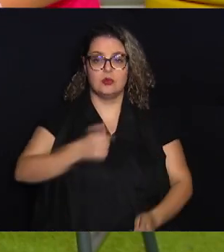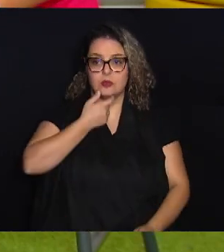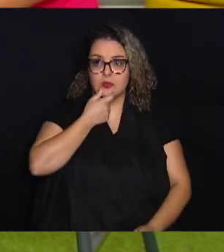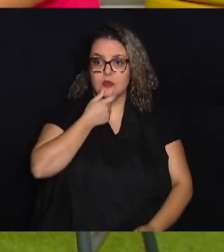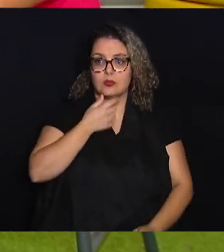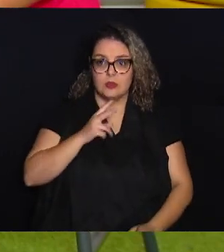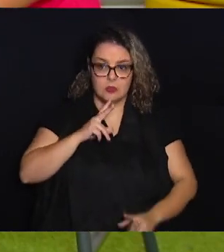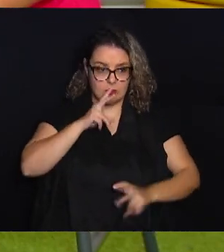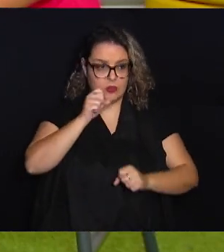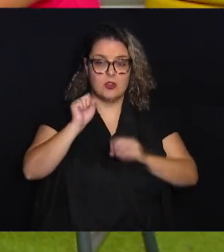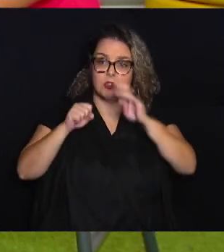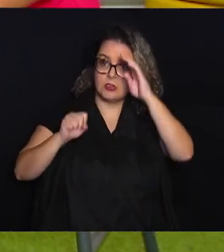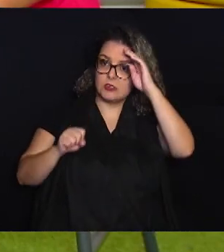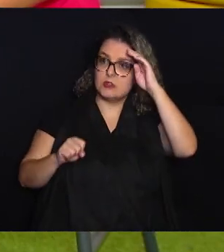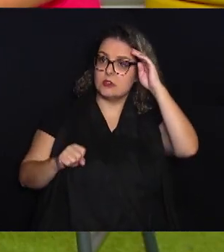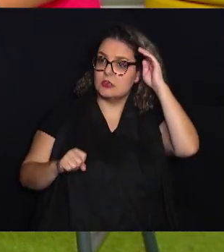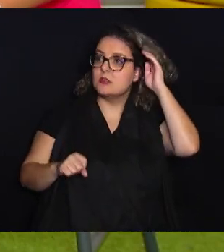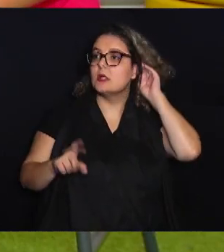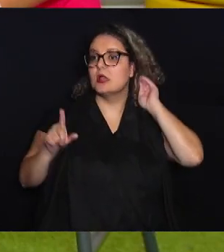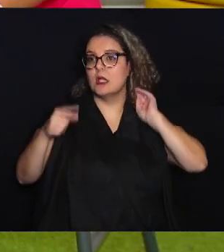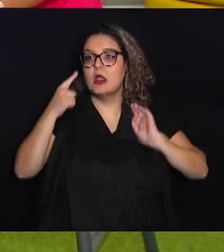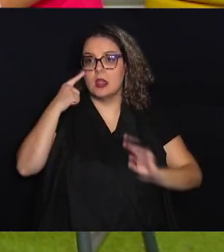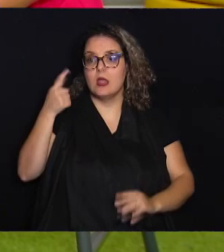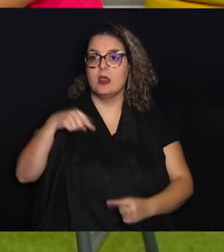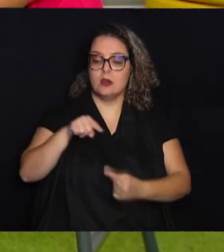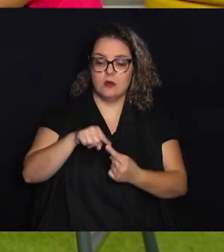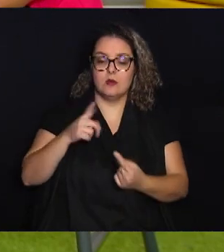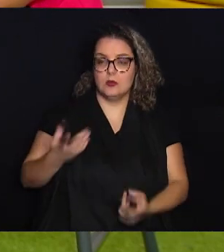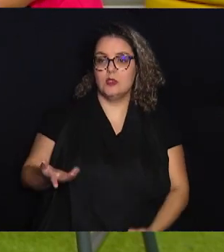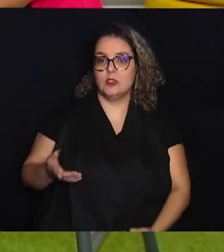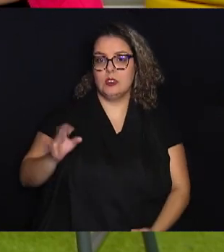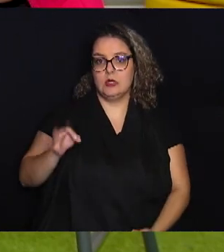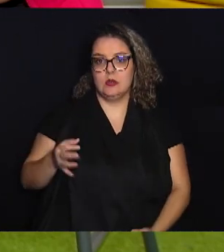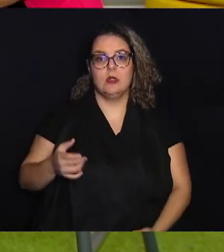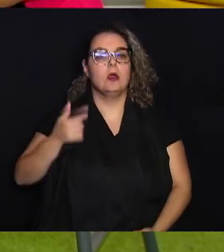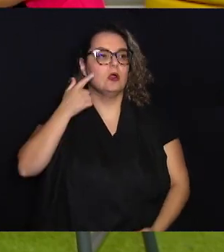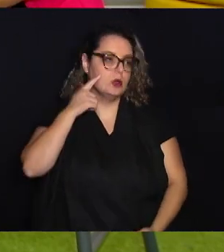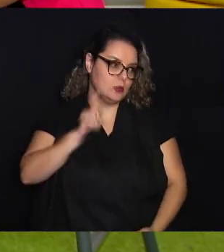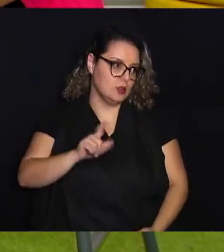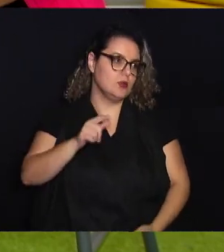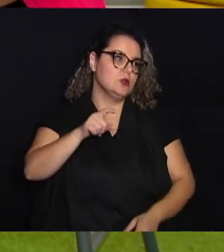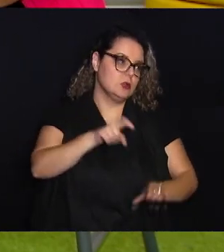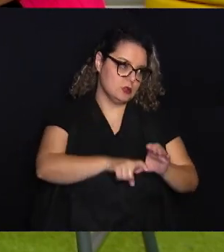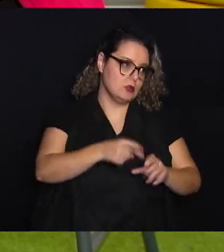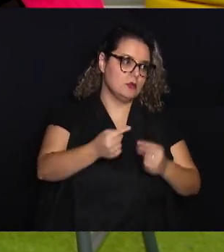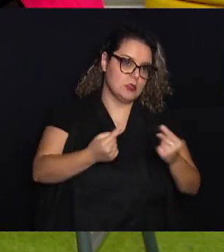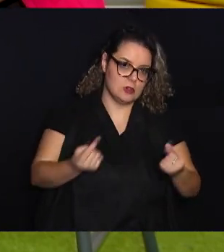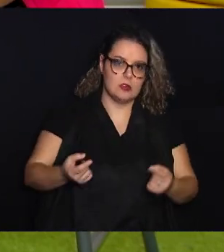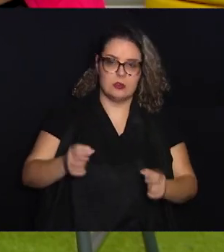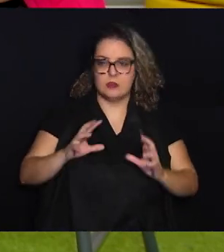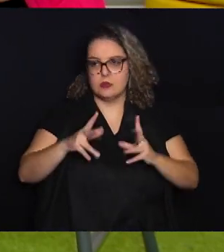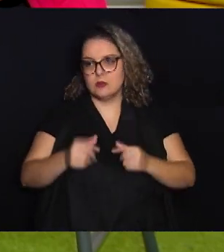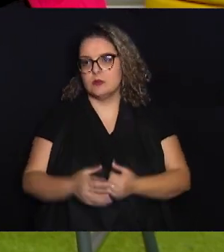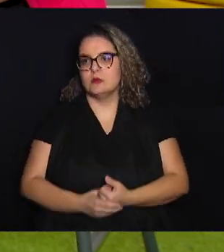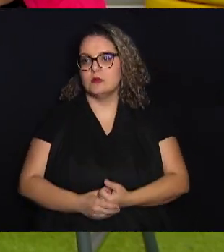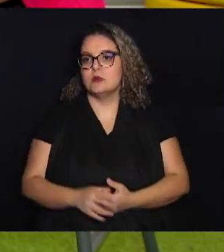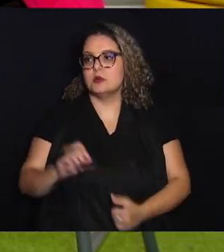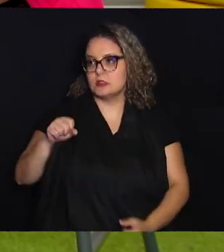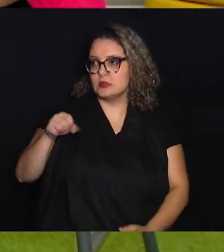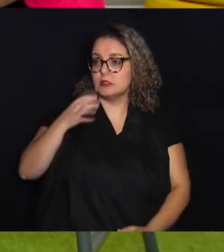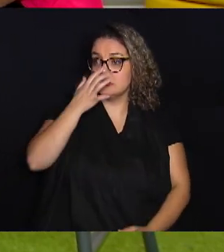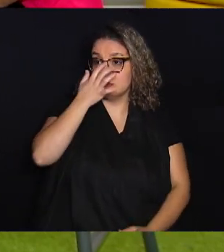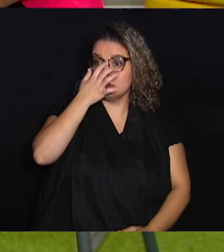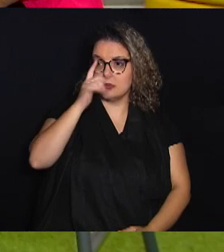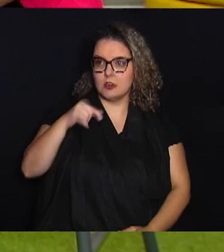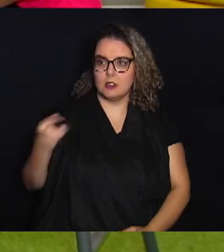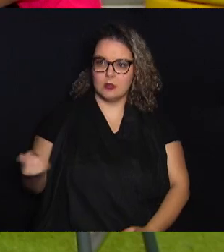com um inglês muito forte, né, Lília? Sim, esse é o objetivo mesmo. Claro que depende de cada um, evidentemente, sim. Tudo isso. E aí o que é importante